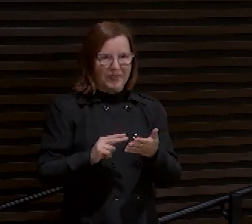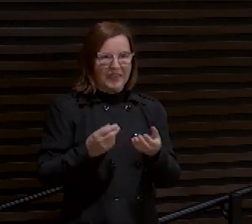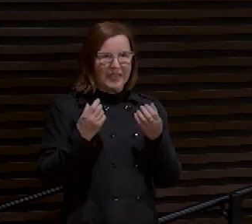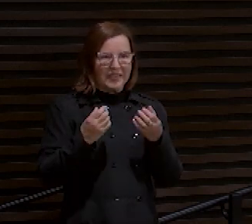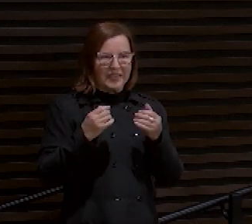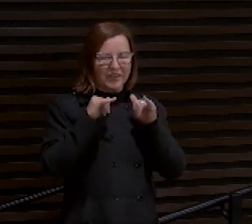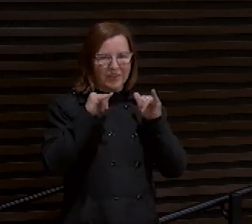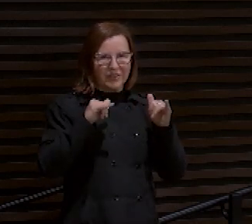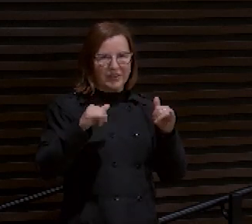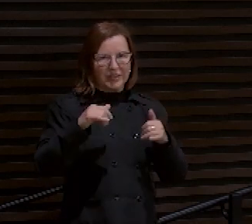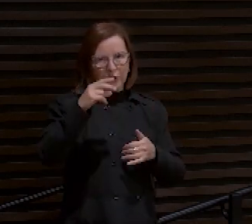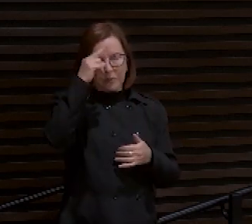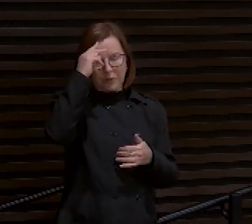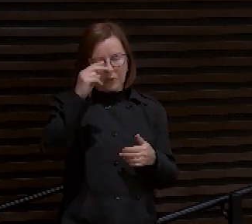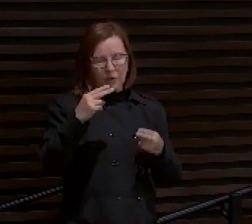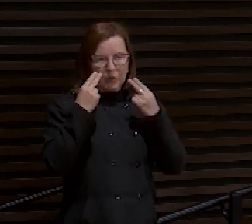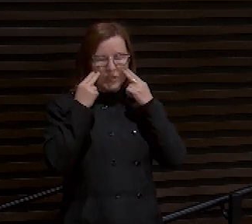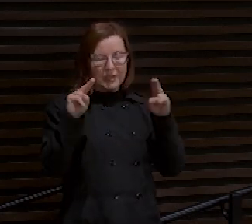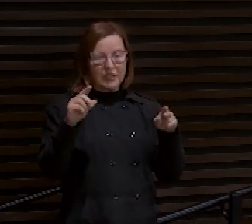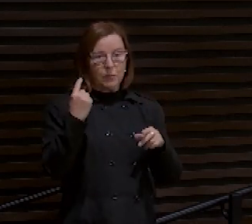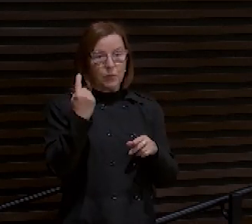história, um testemunho de um irmão